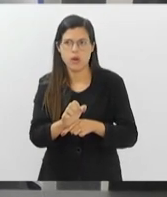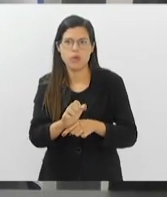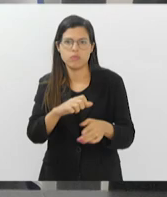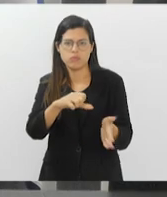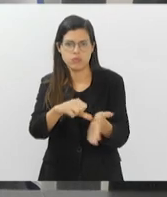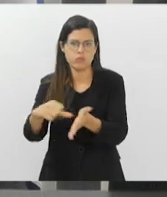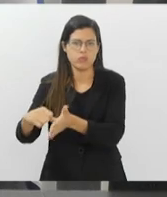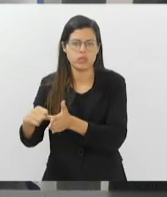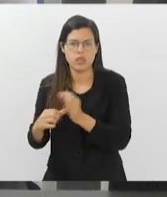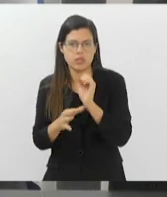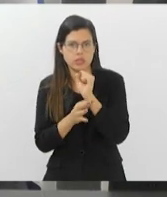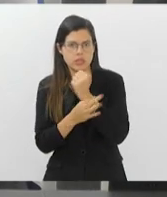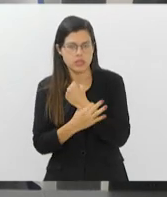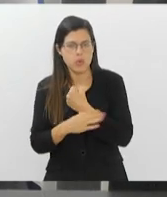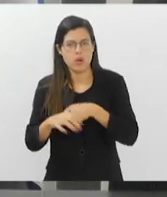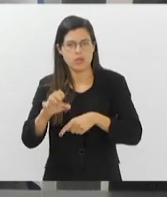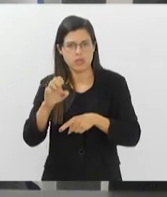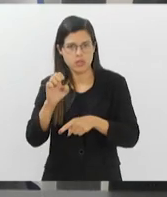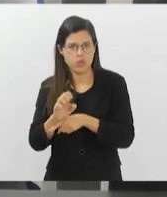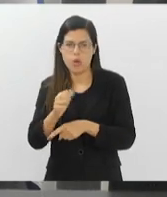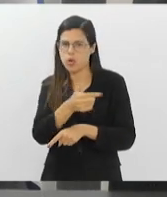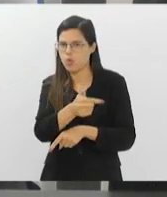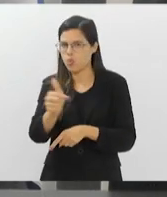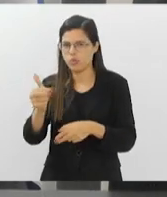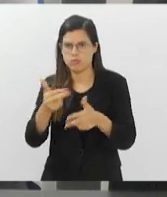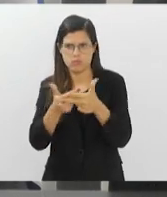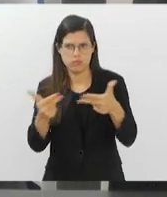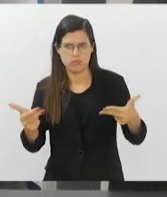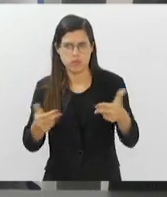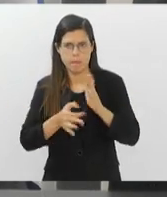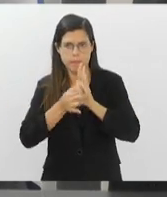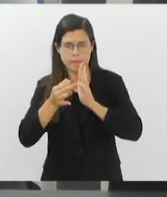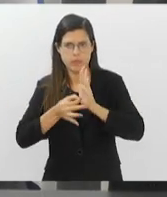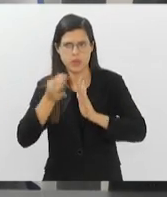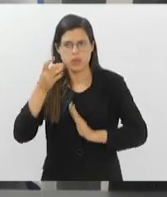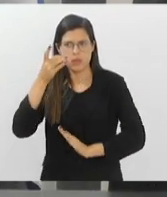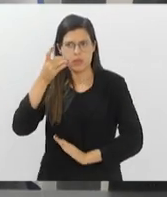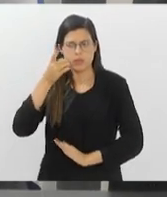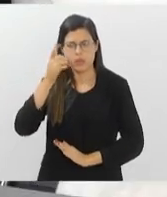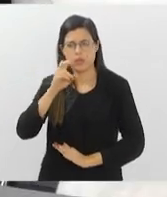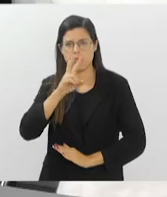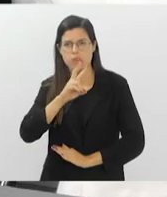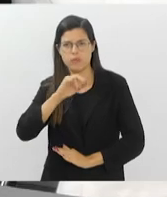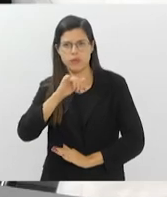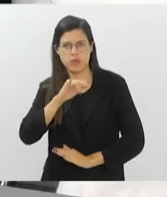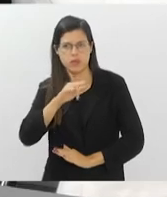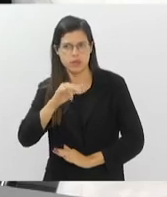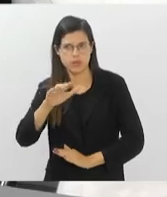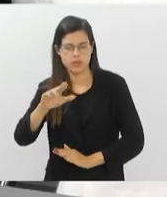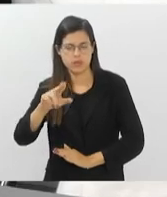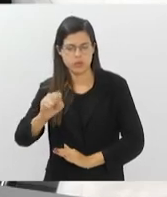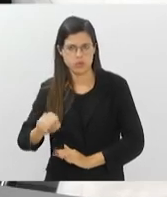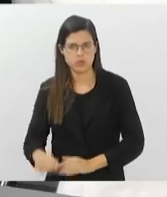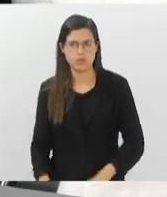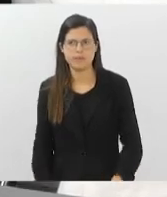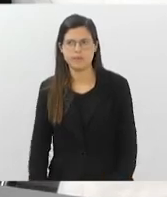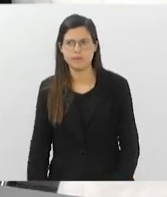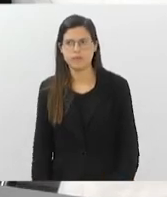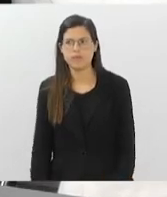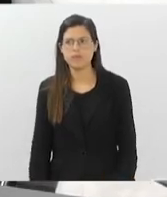unidades de segurança pública estaduais e da outras providências, para parecer, deputado Vinícius Cozzolino. Senhor